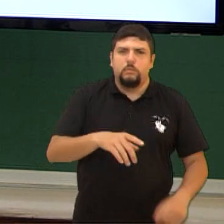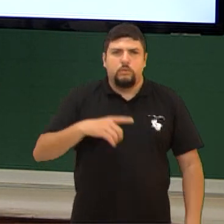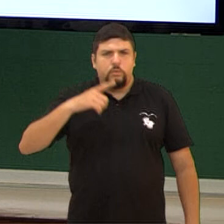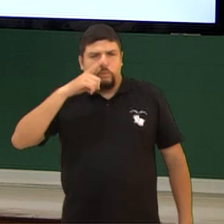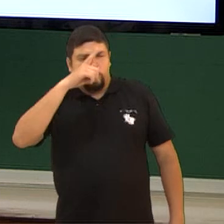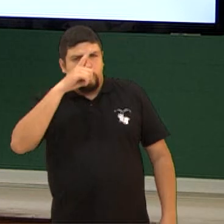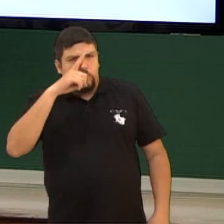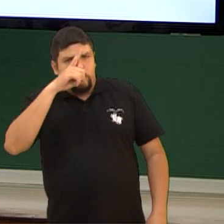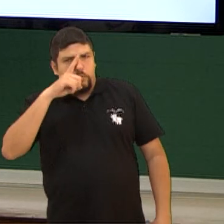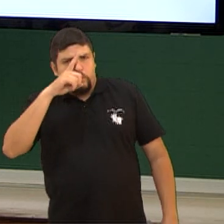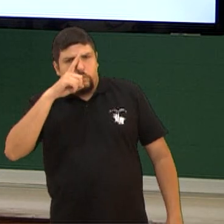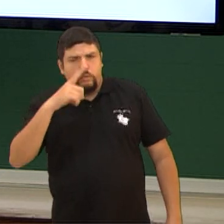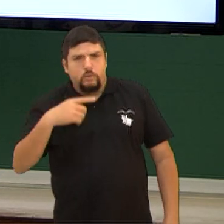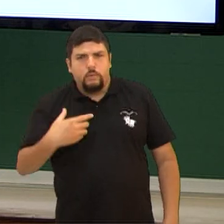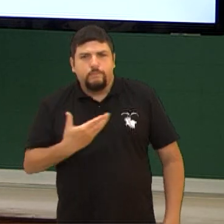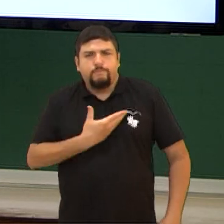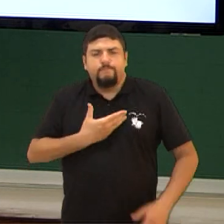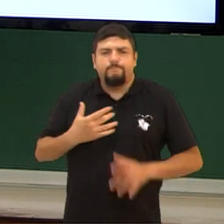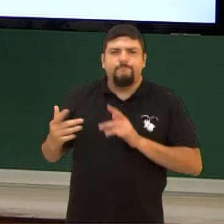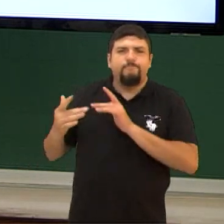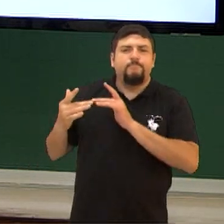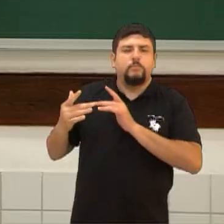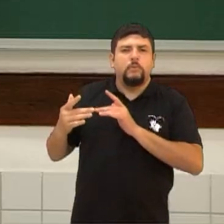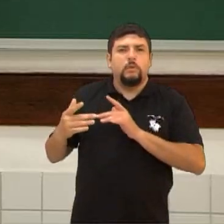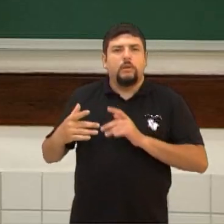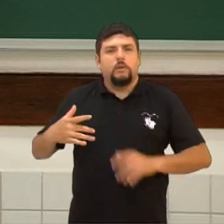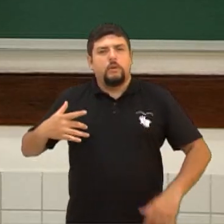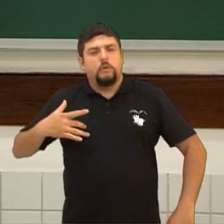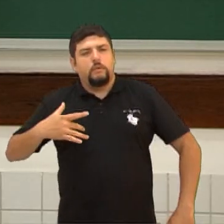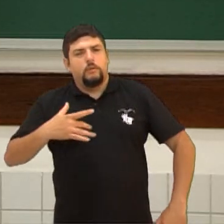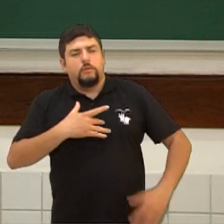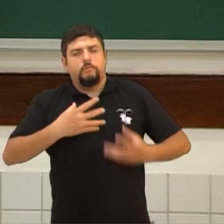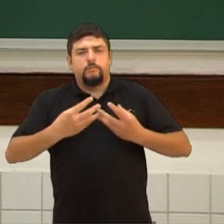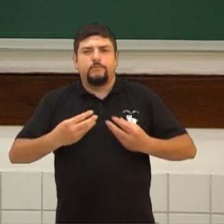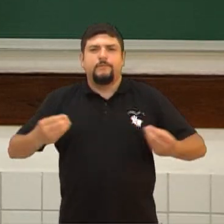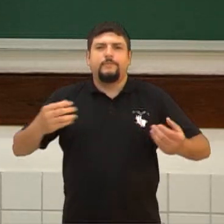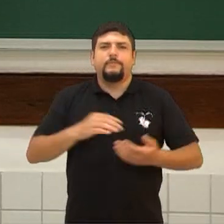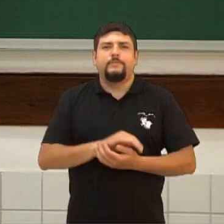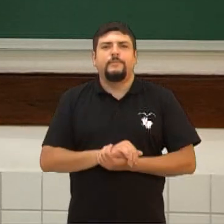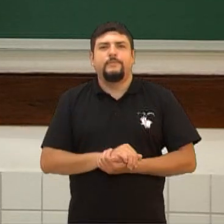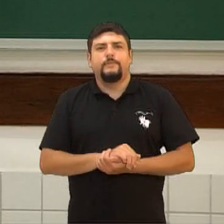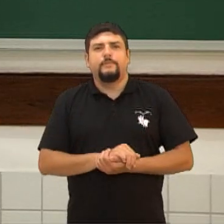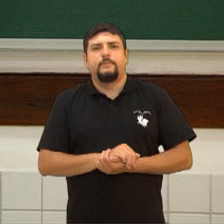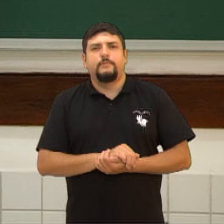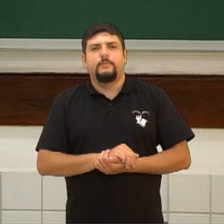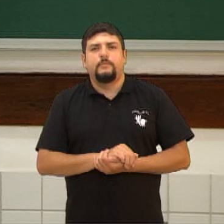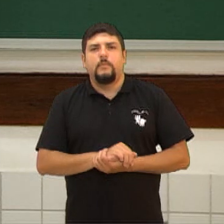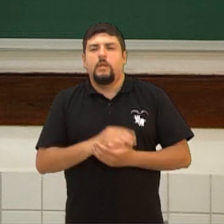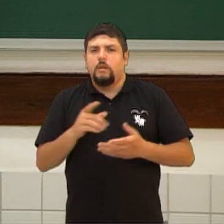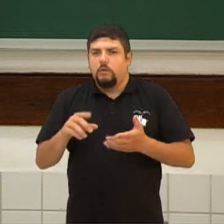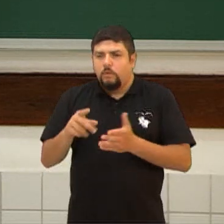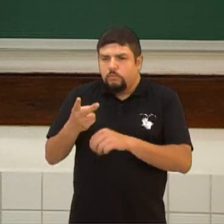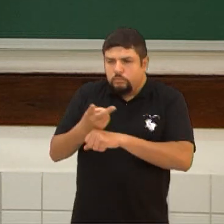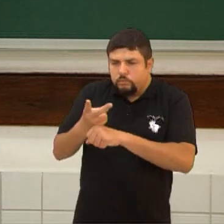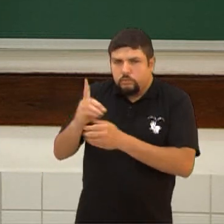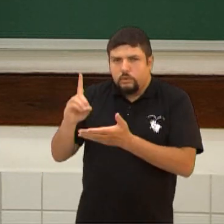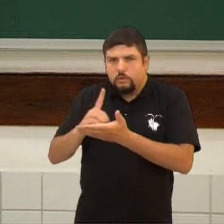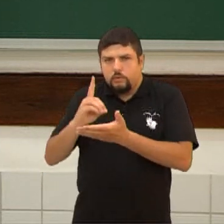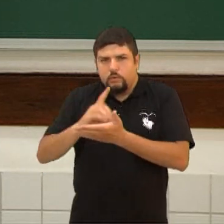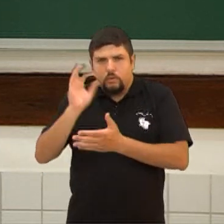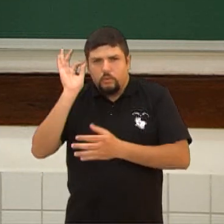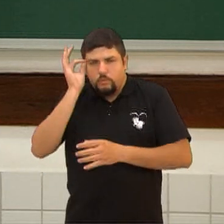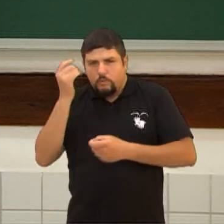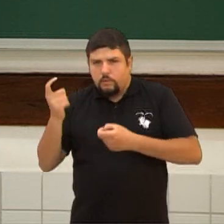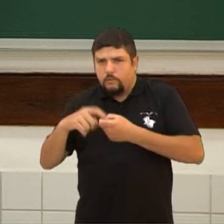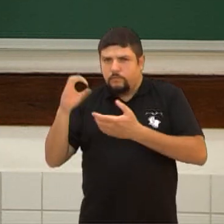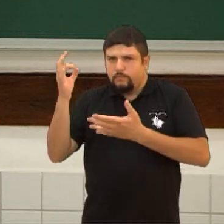amizade e saudável. Então eu vou dar um tempinho para vocês poderem analisar, buscar no dicionário se preciso. Daí eu já volto para a